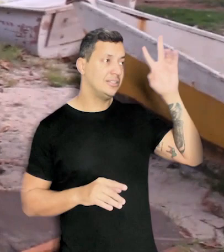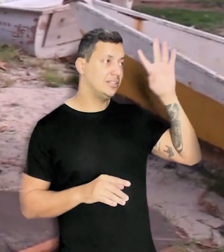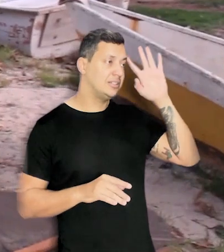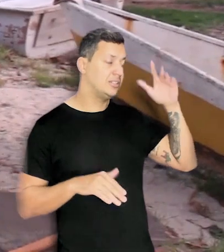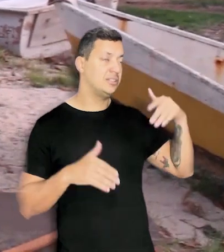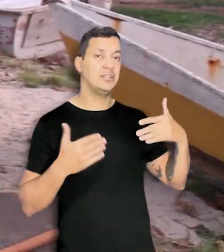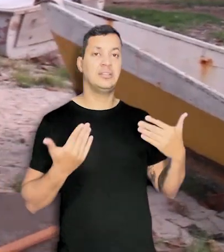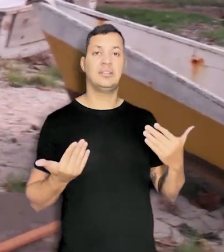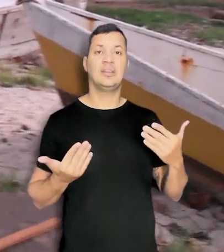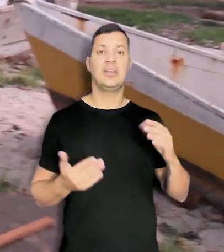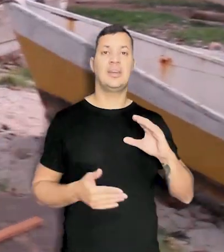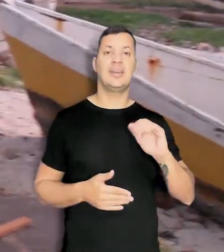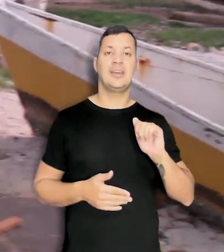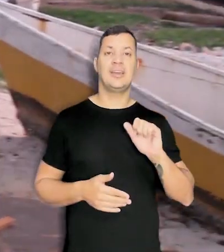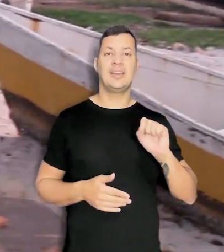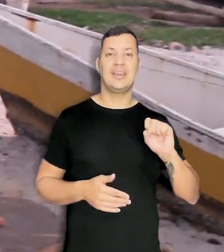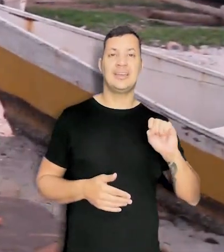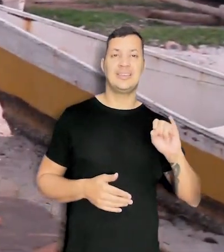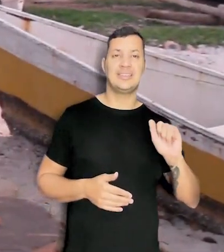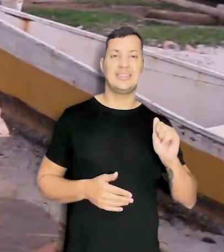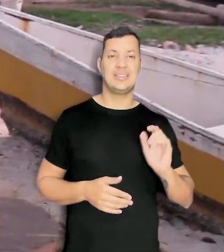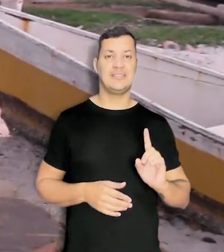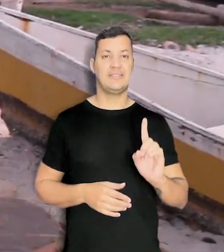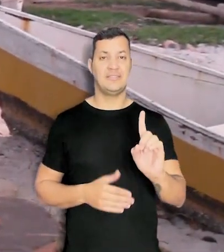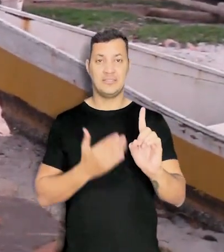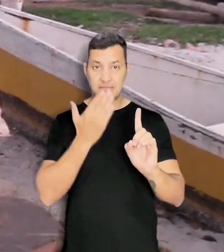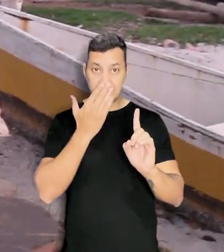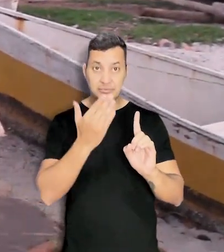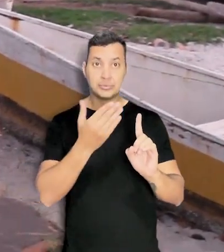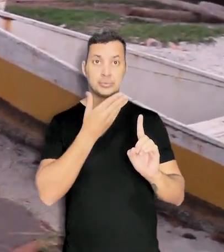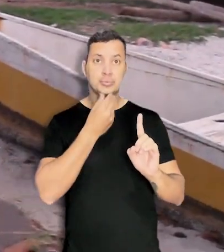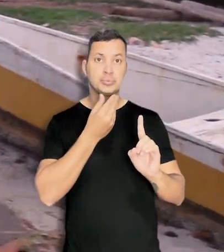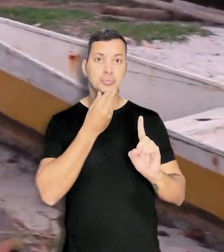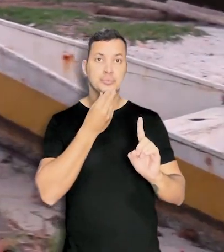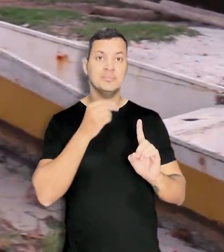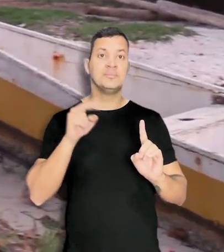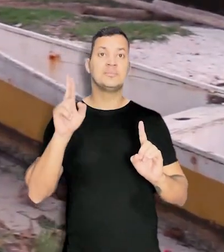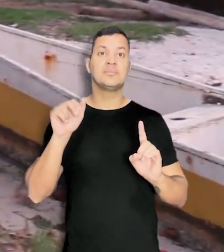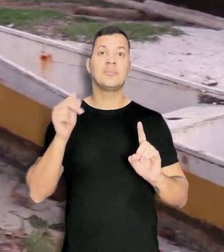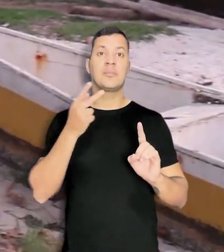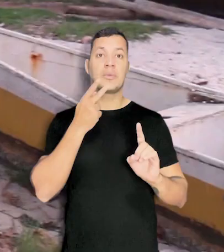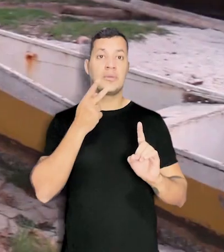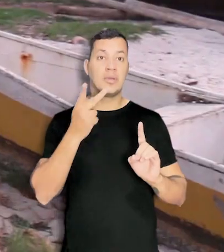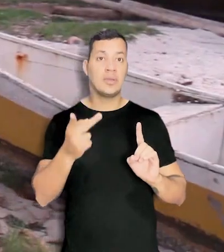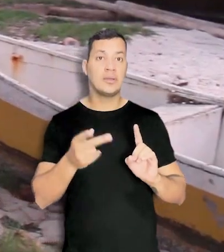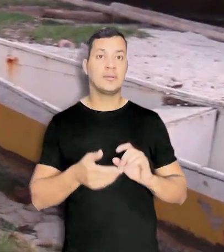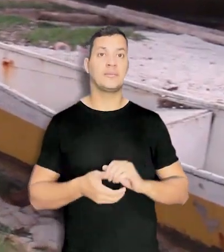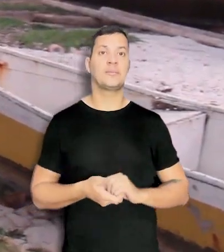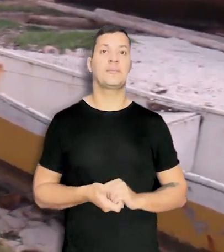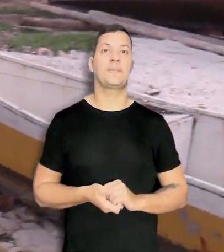da cássia na fronte de um homem, jamais cingirei.